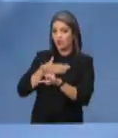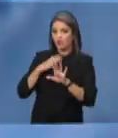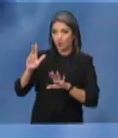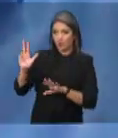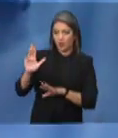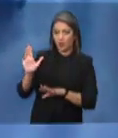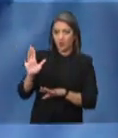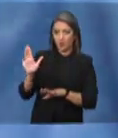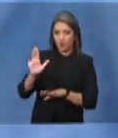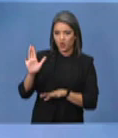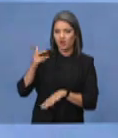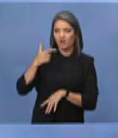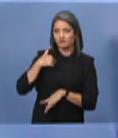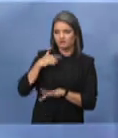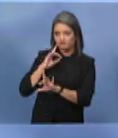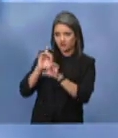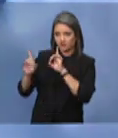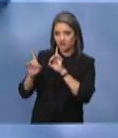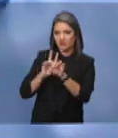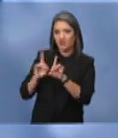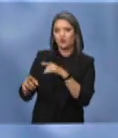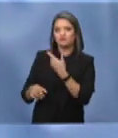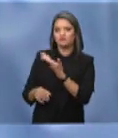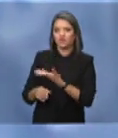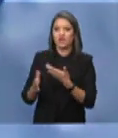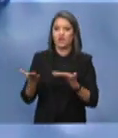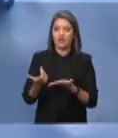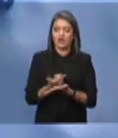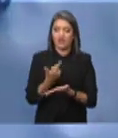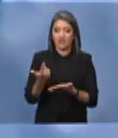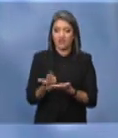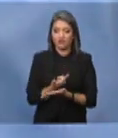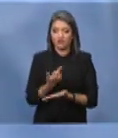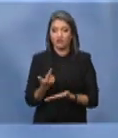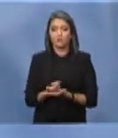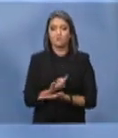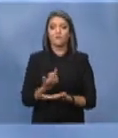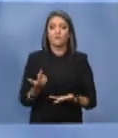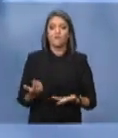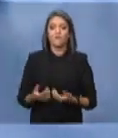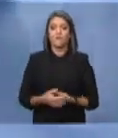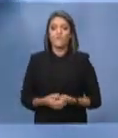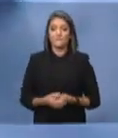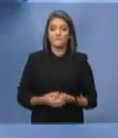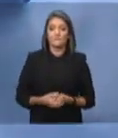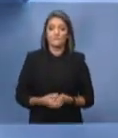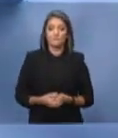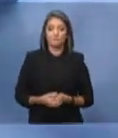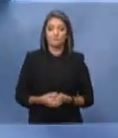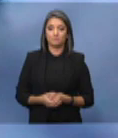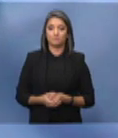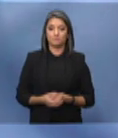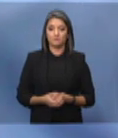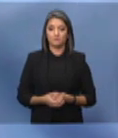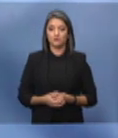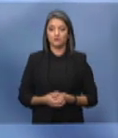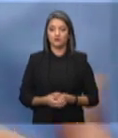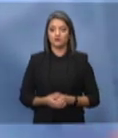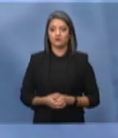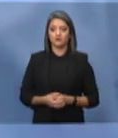renda de cidadania oitava edição a saída pela porta e eu